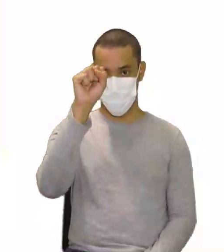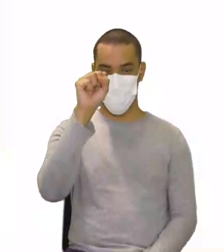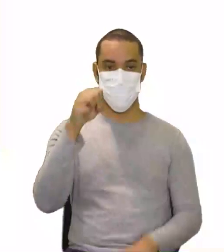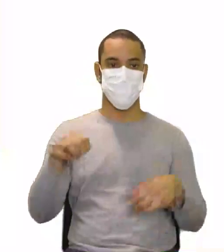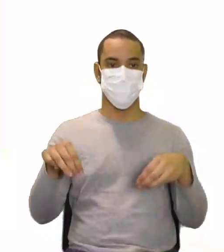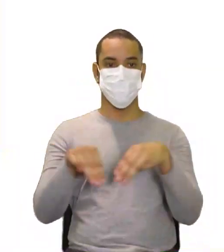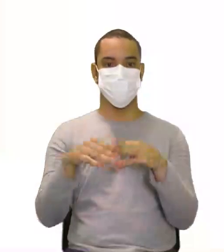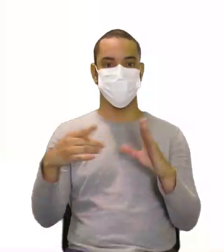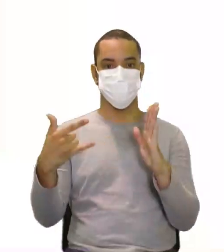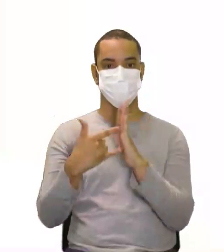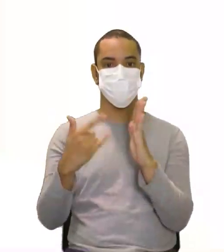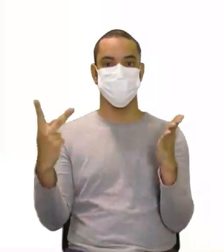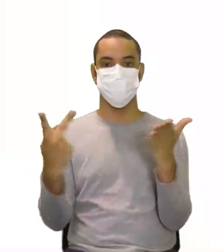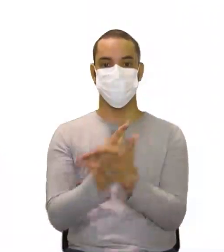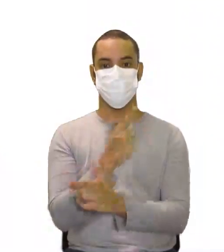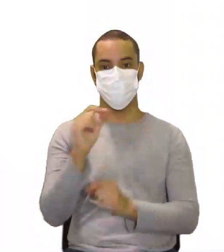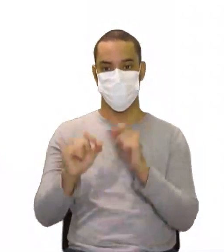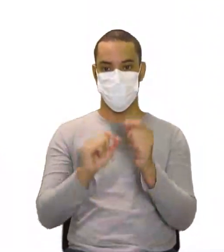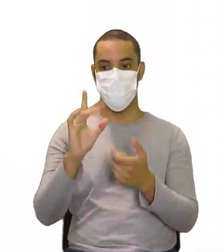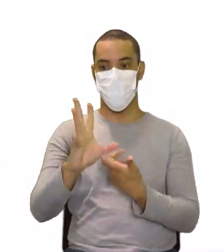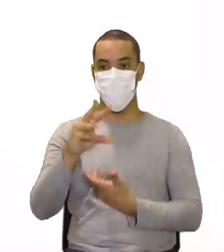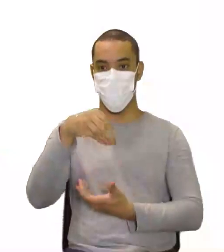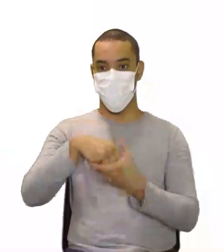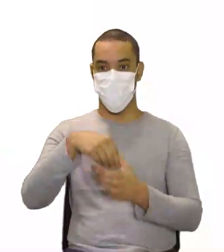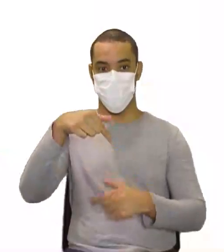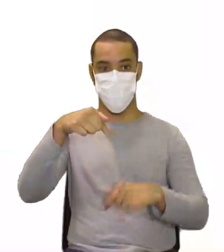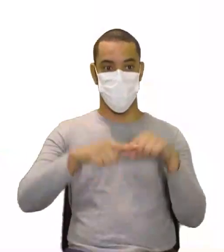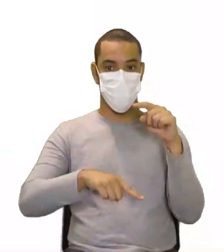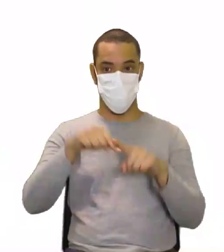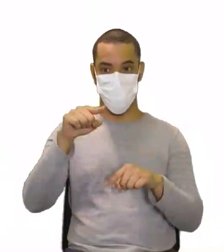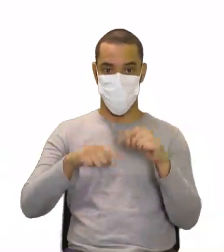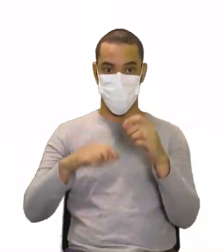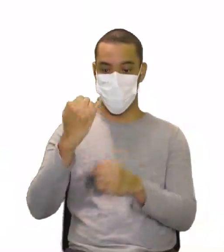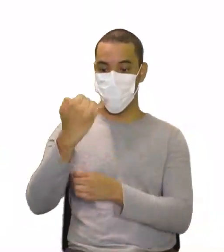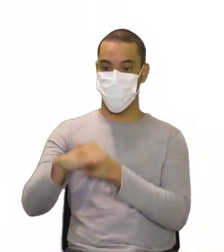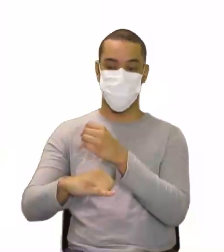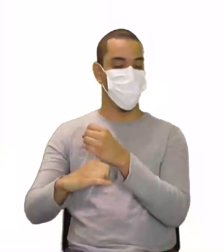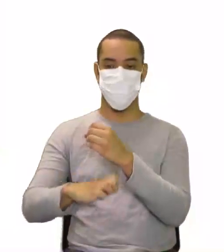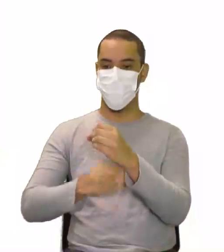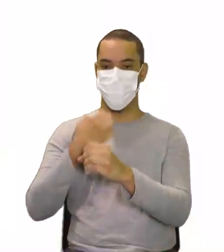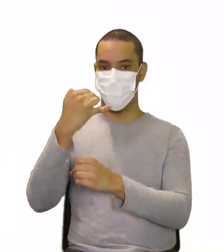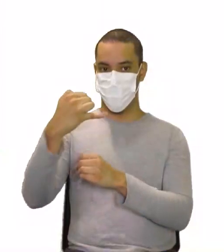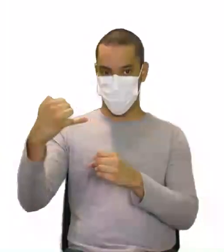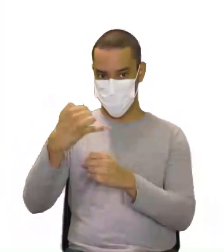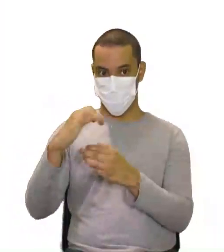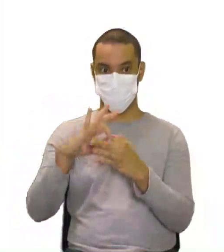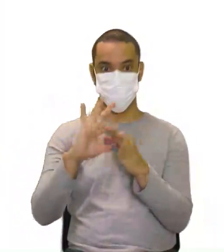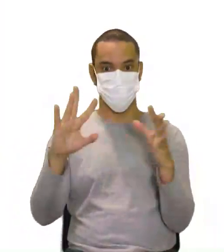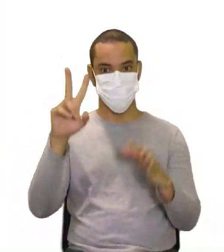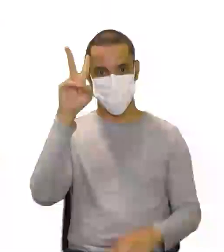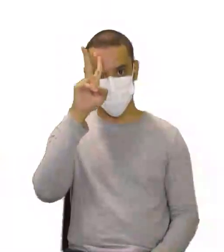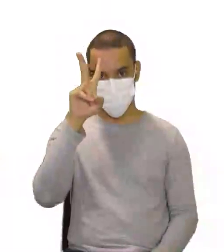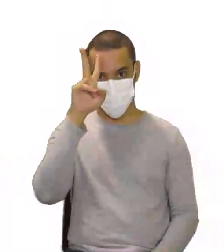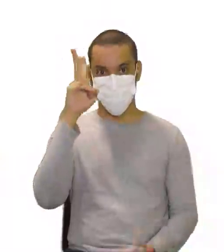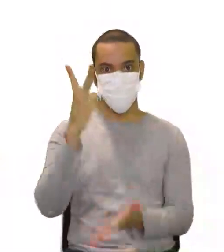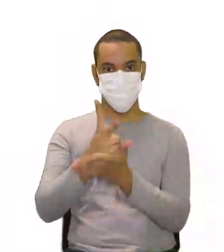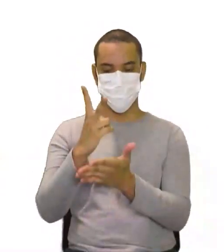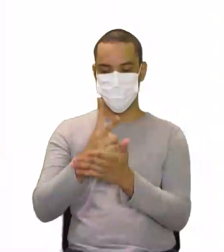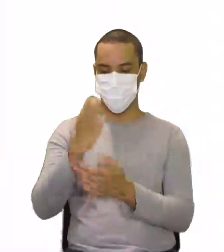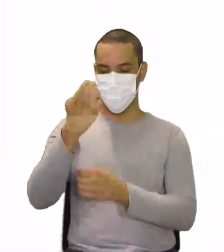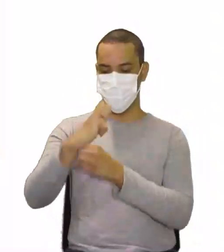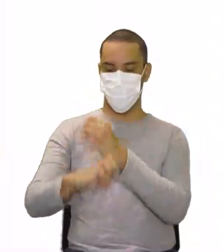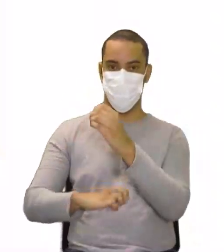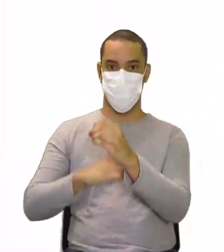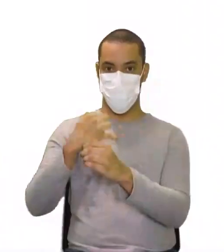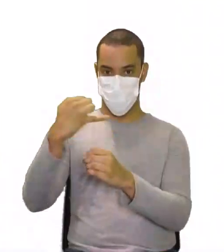manifesta empurrando os portadores de carga, os elétrons livres. Lembrando aí, quem se movimenta é a parte negativa,